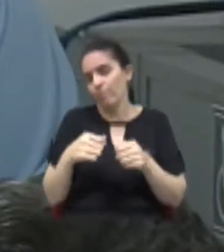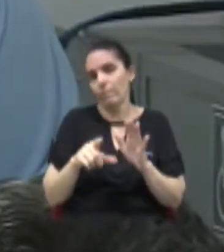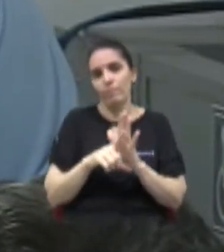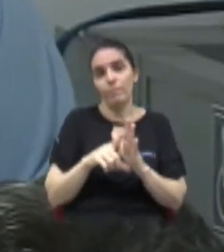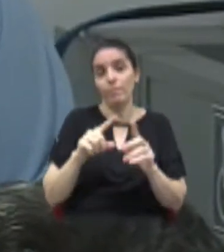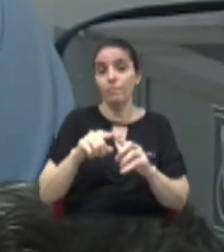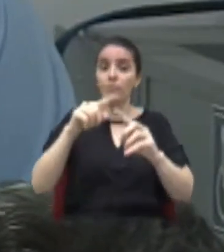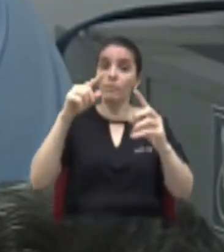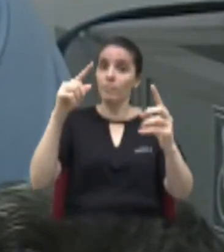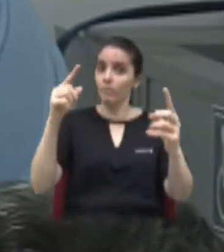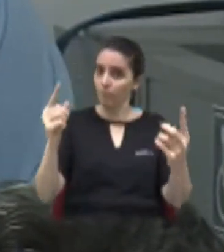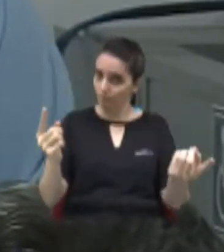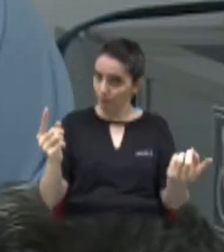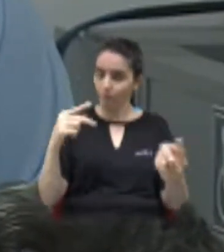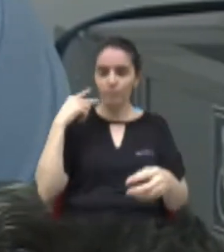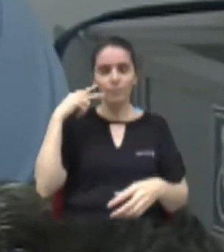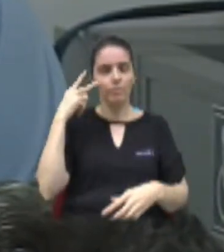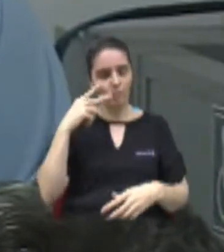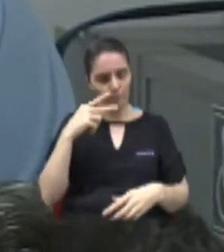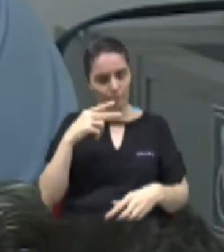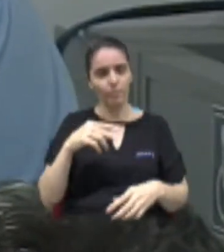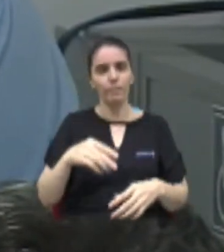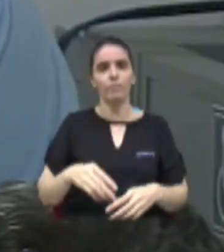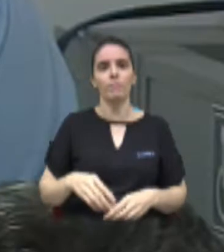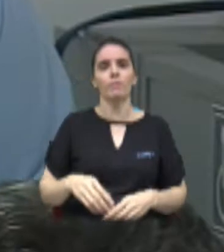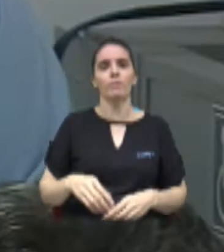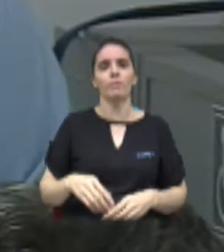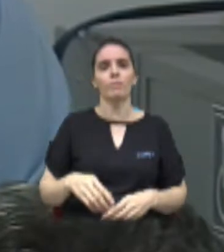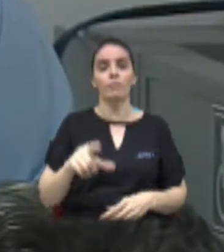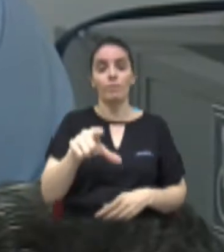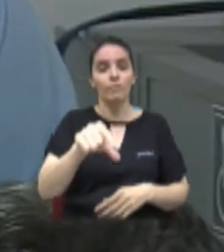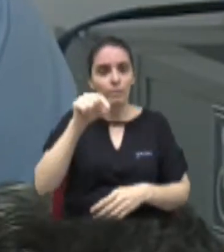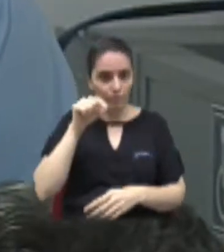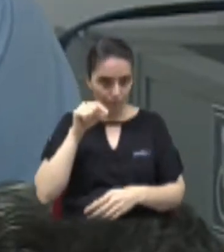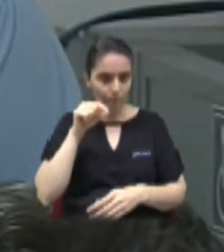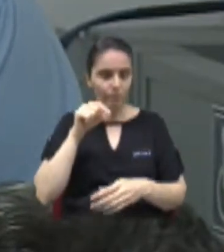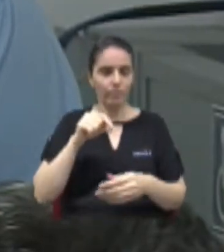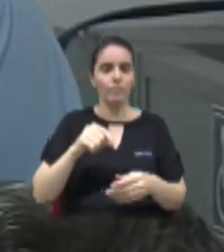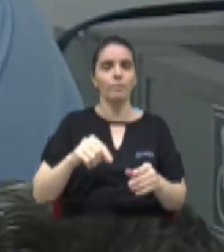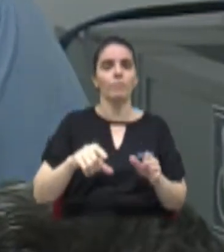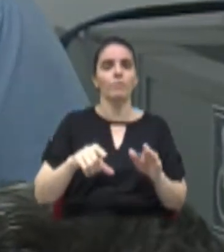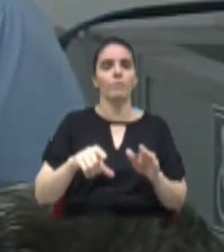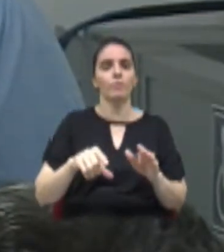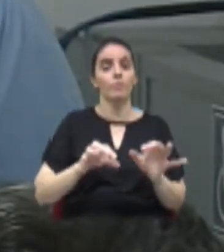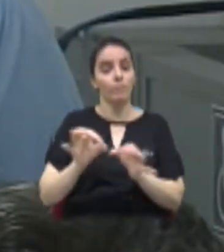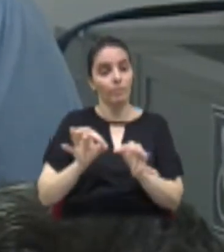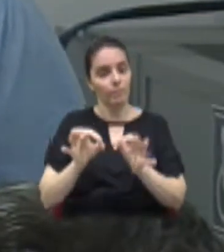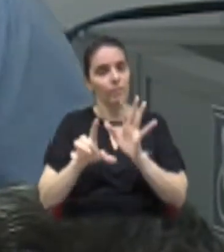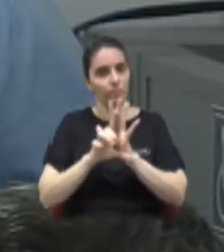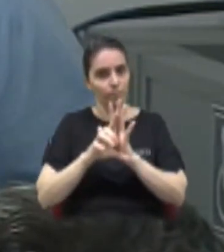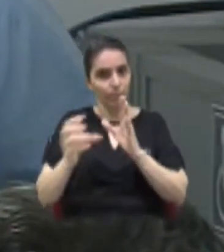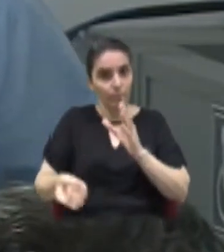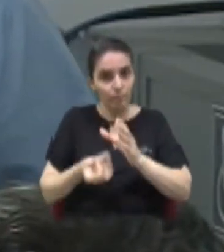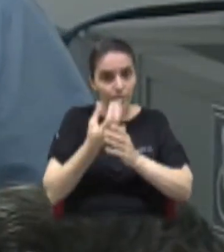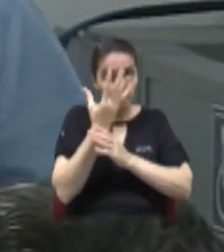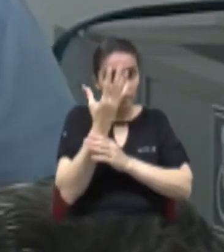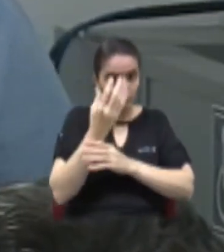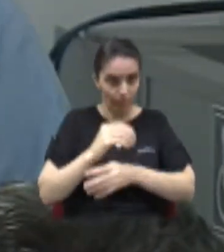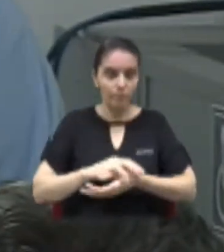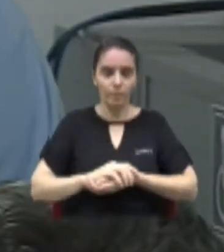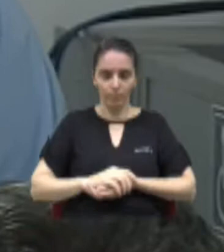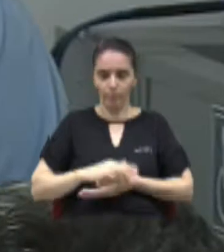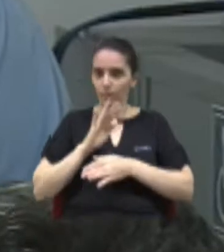estava na Secretaria de Educação por conta de um raio. Então, acho que essas coisas, na minha opinião, teria que partir